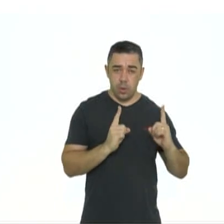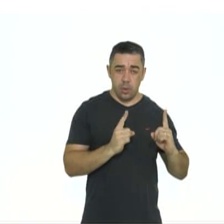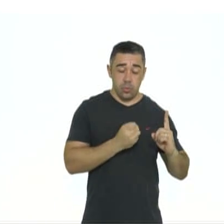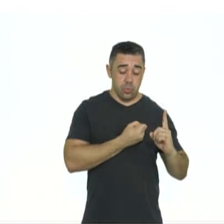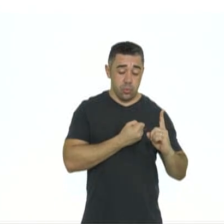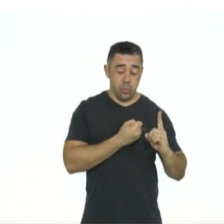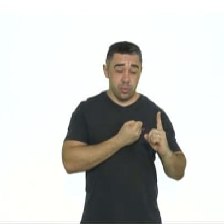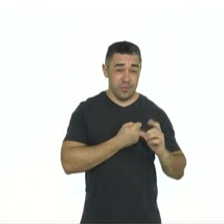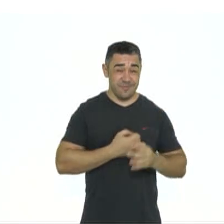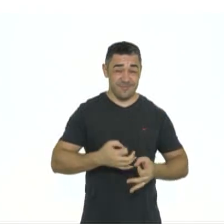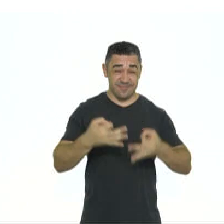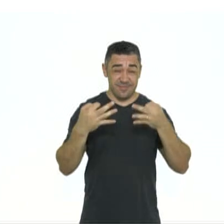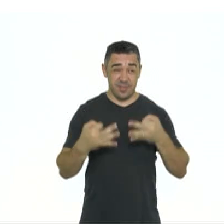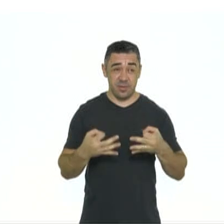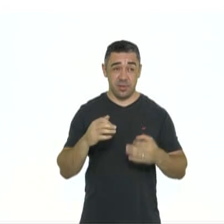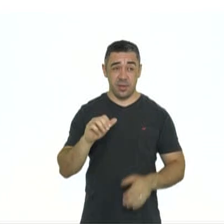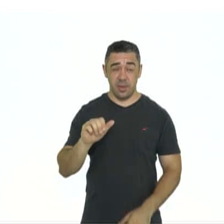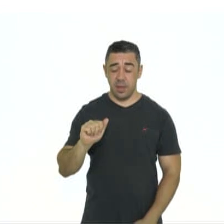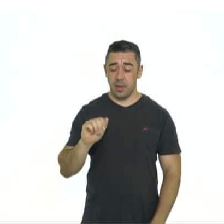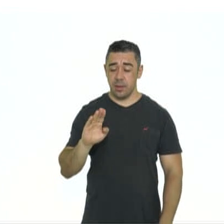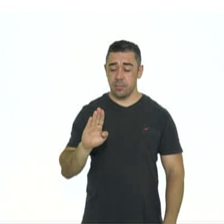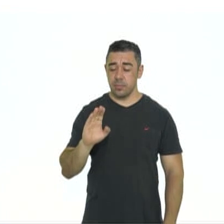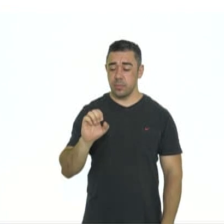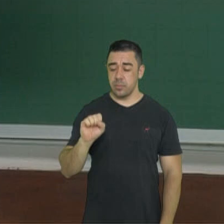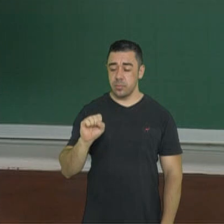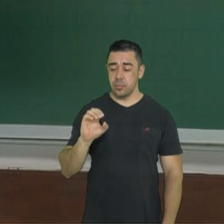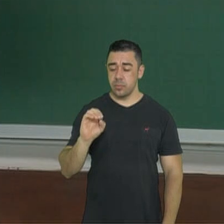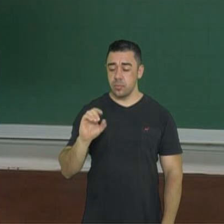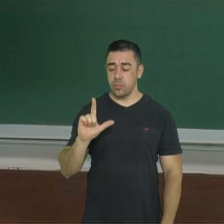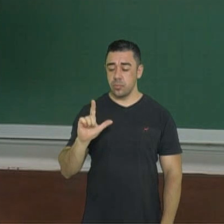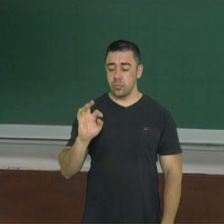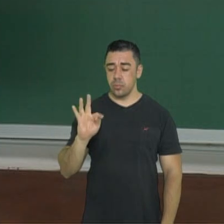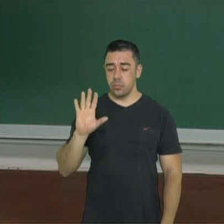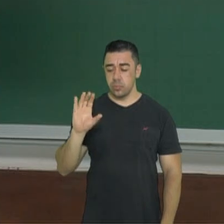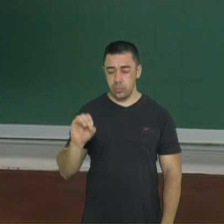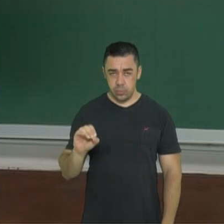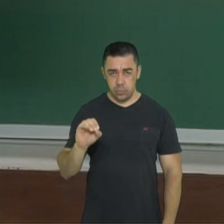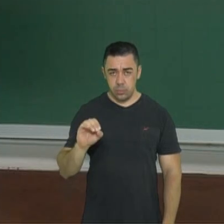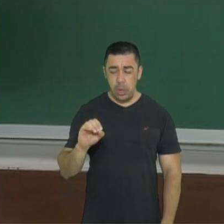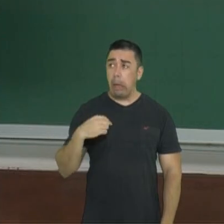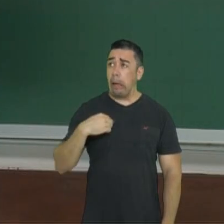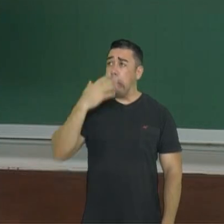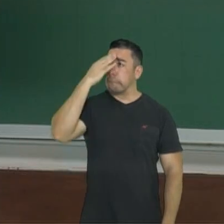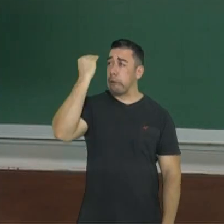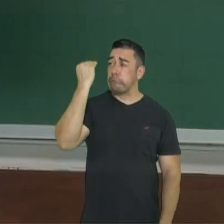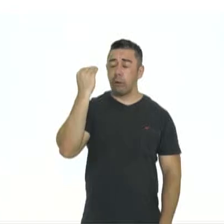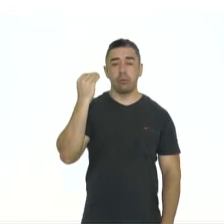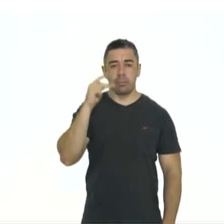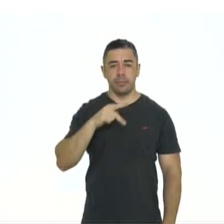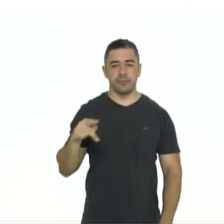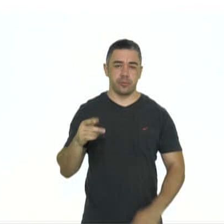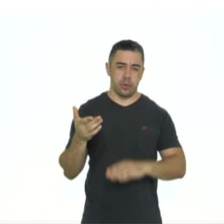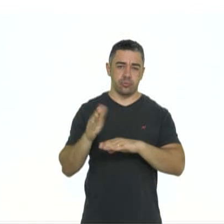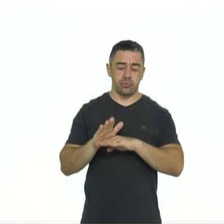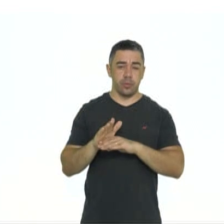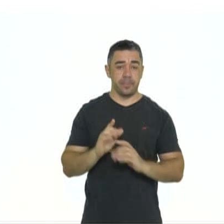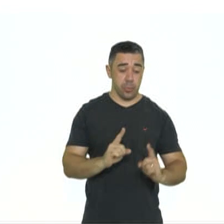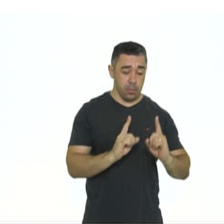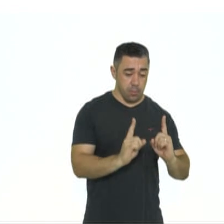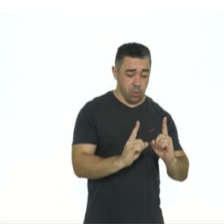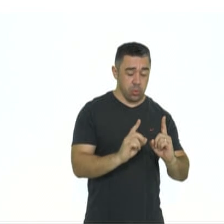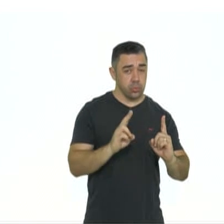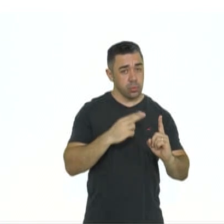absoluto se você esqueceu é a minha professora me deu um branco Então a professora que vai te ajudar valor absoluto ou